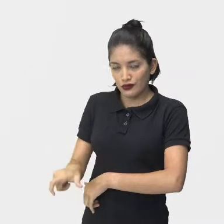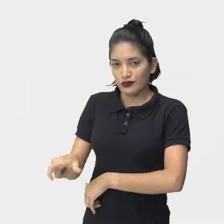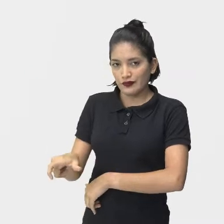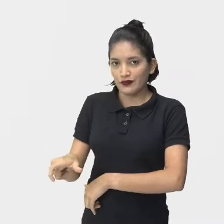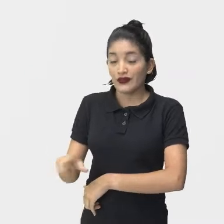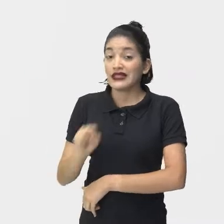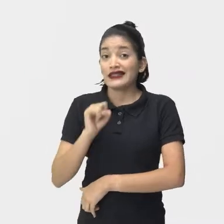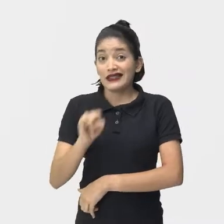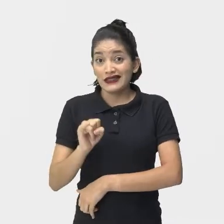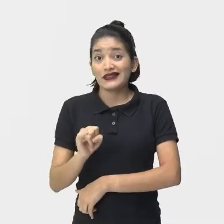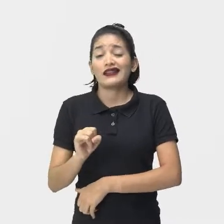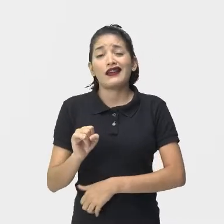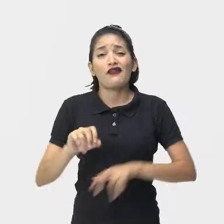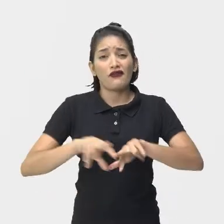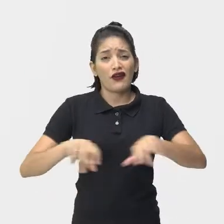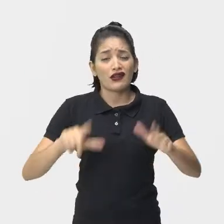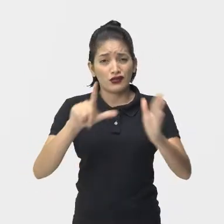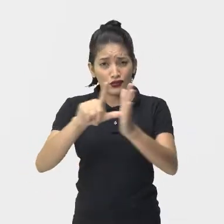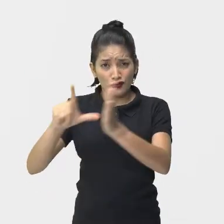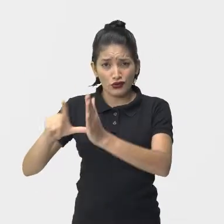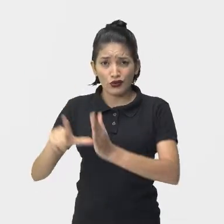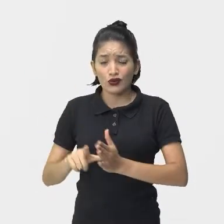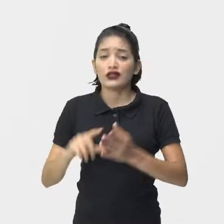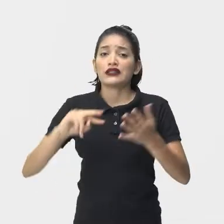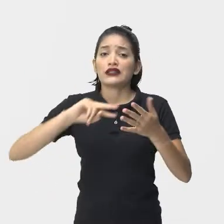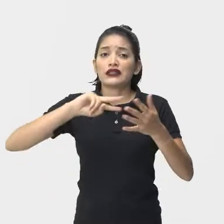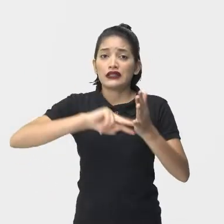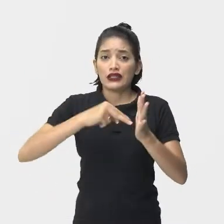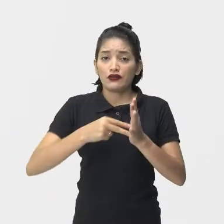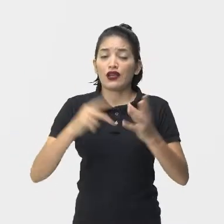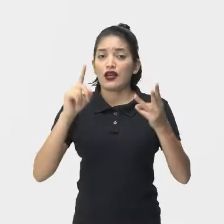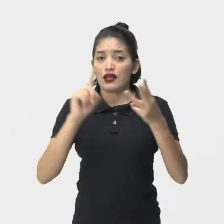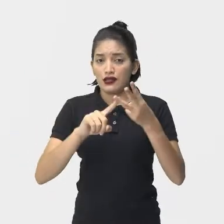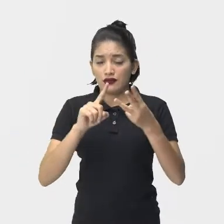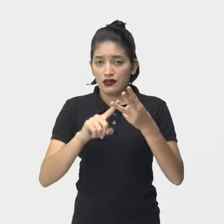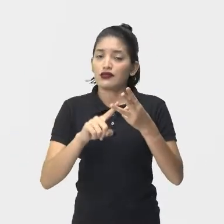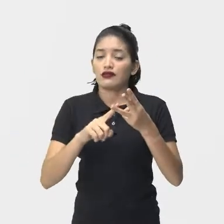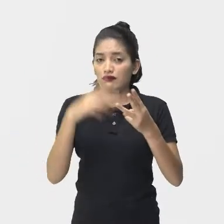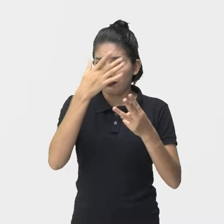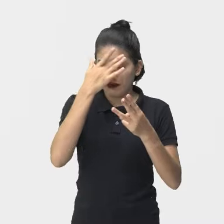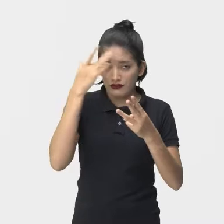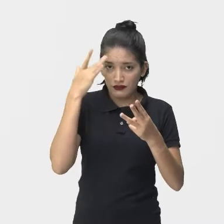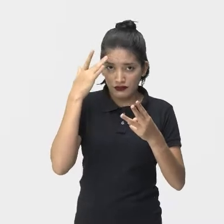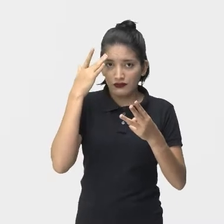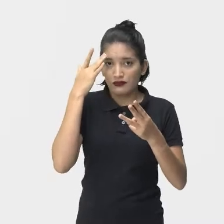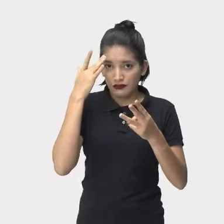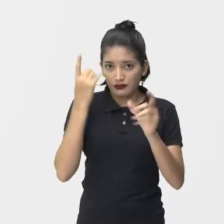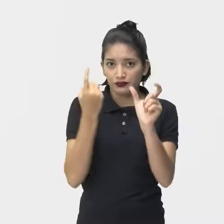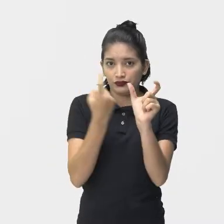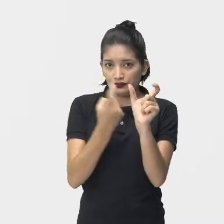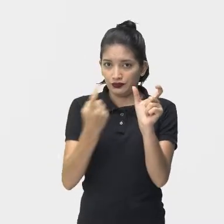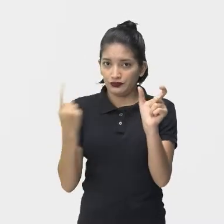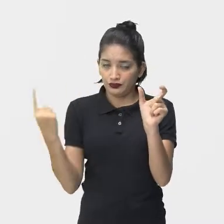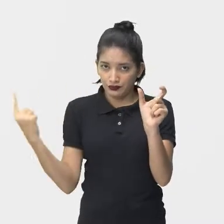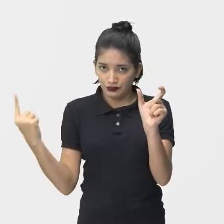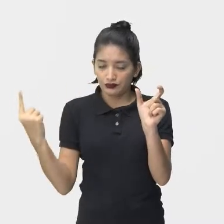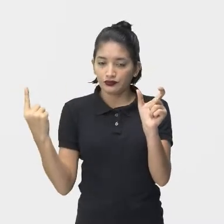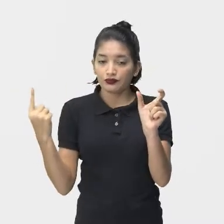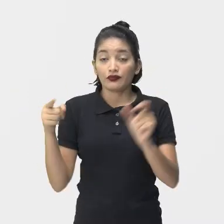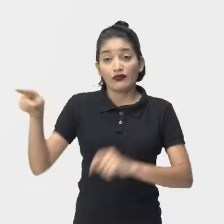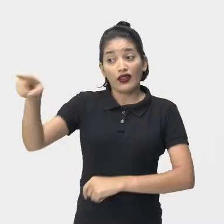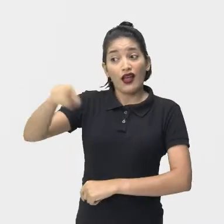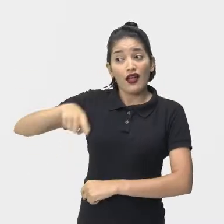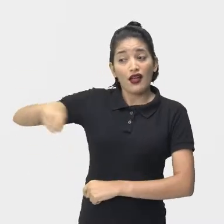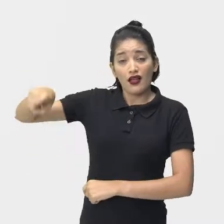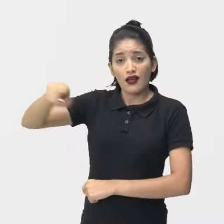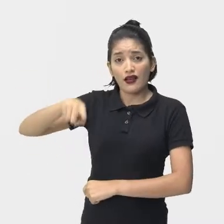Se é as lojas, né? É terceira pessoa do plural, né?